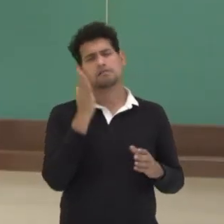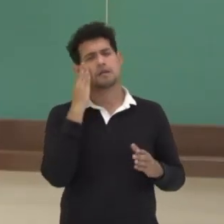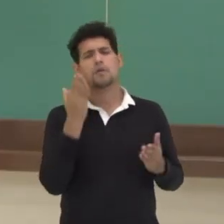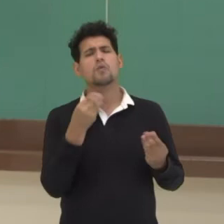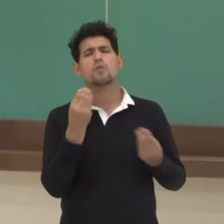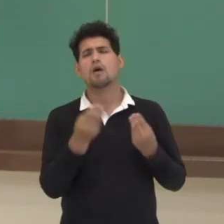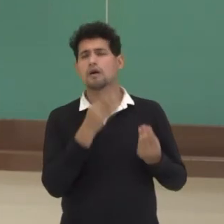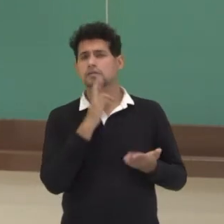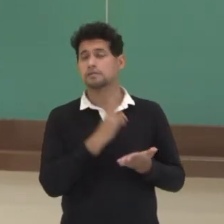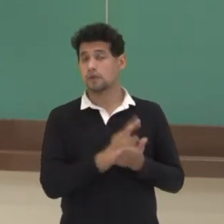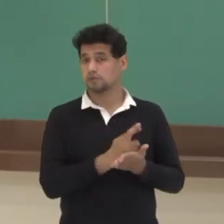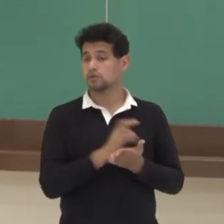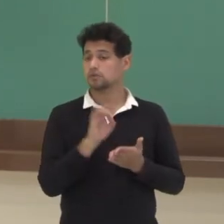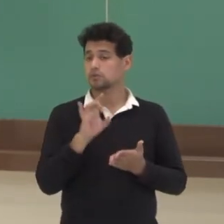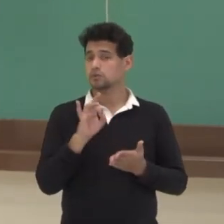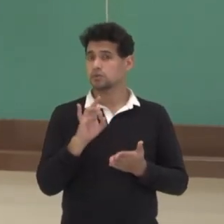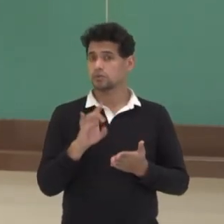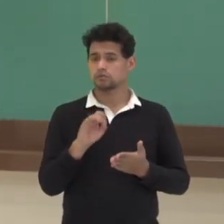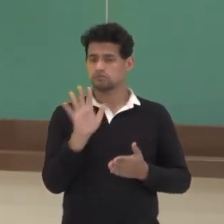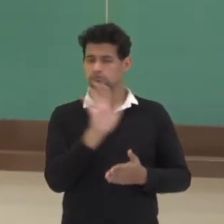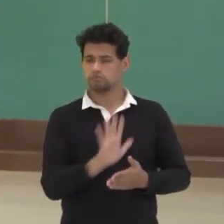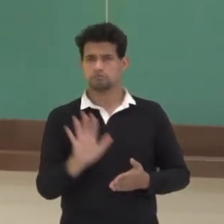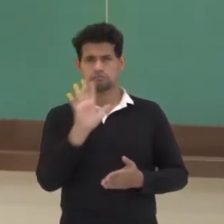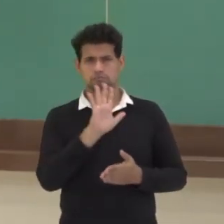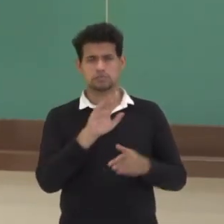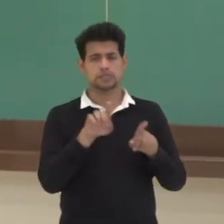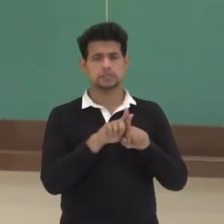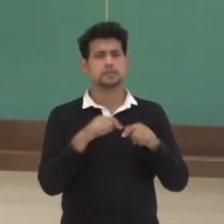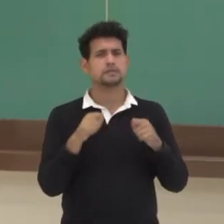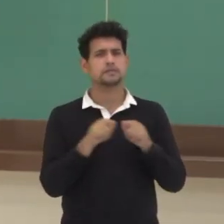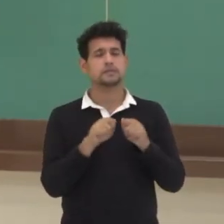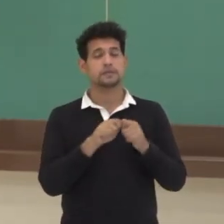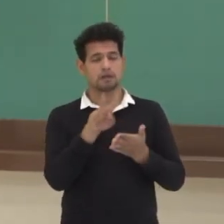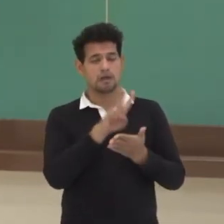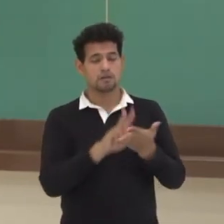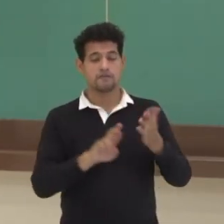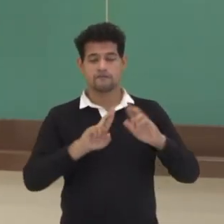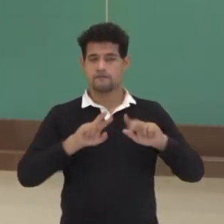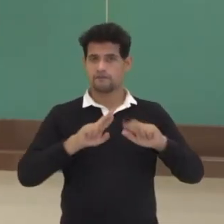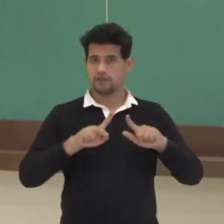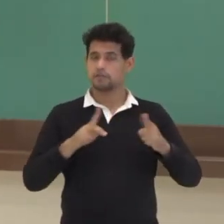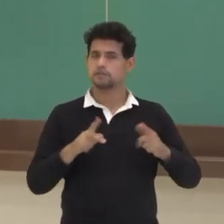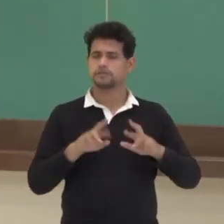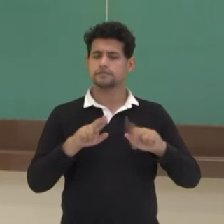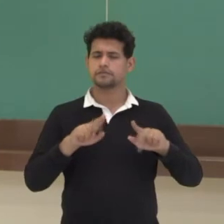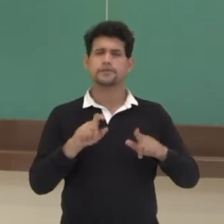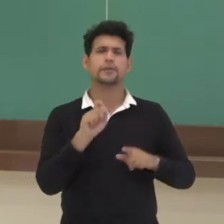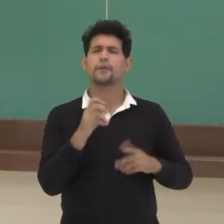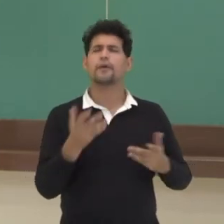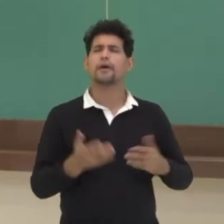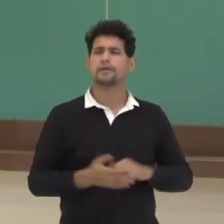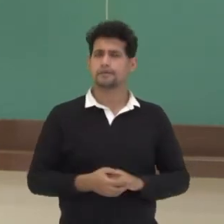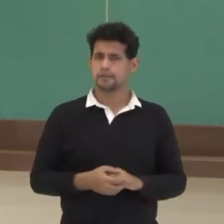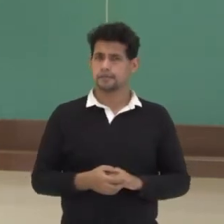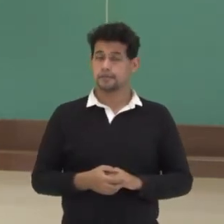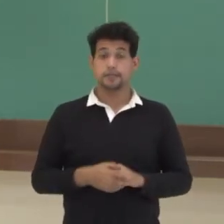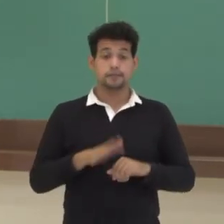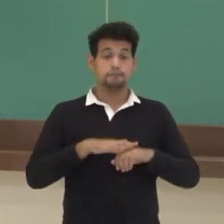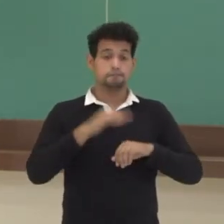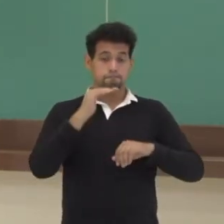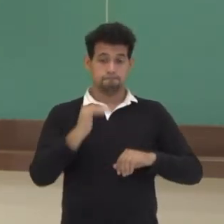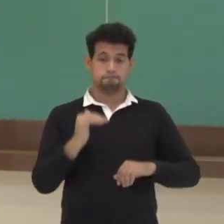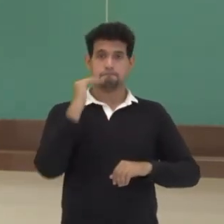saber somente a área circular, eu tenho que fazer então a diferença. A diferença do quê? Do maior,